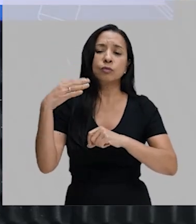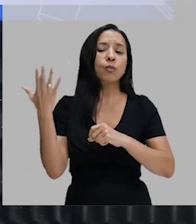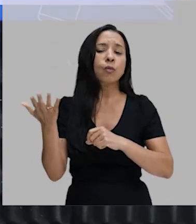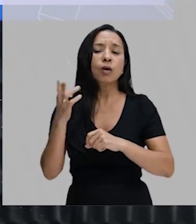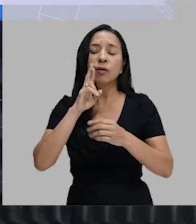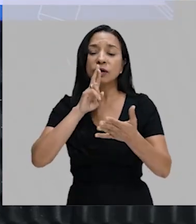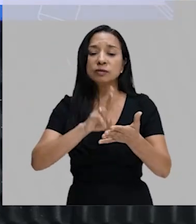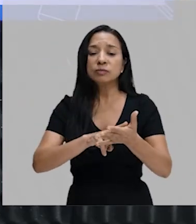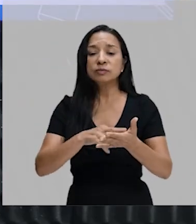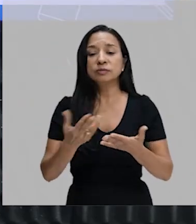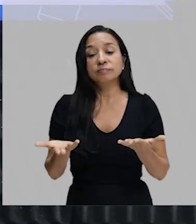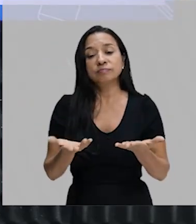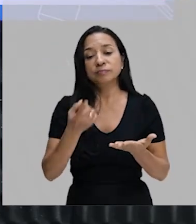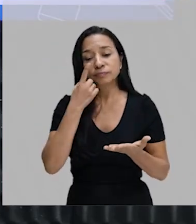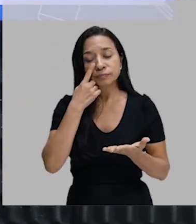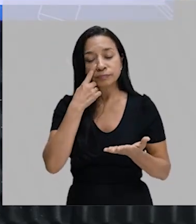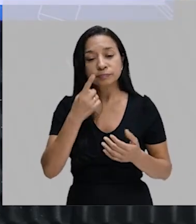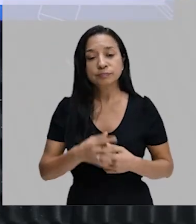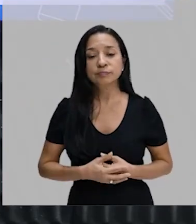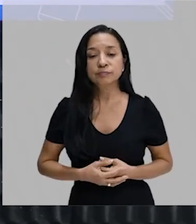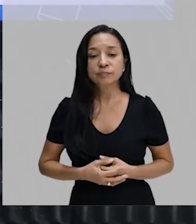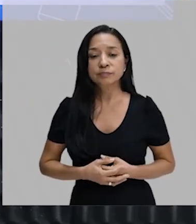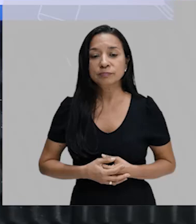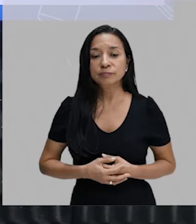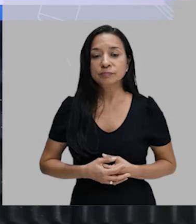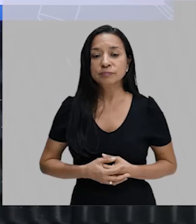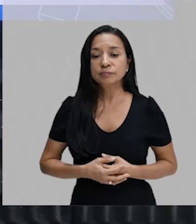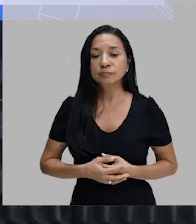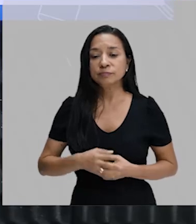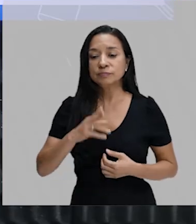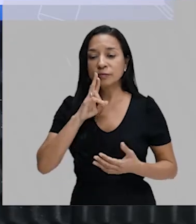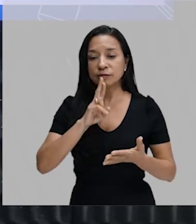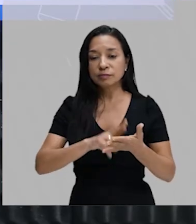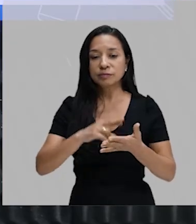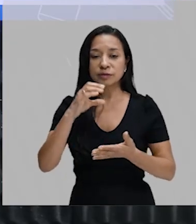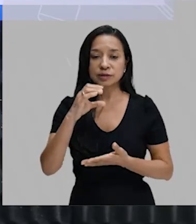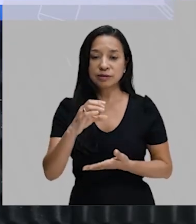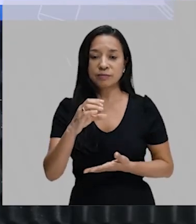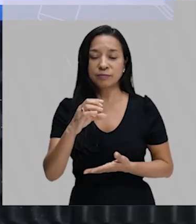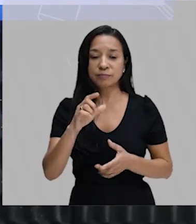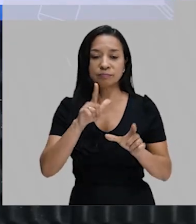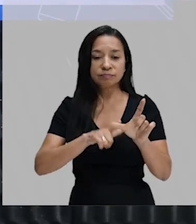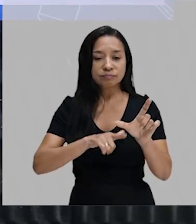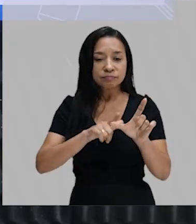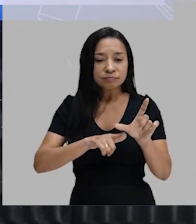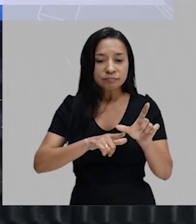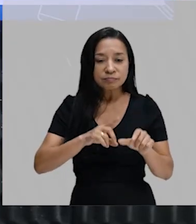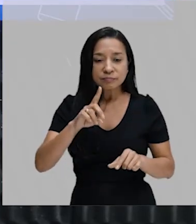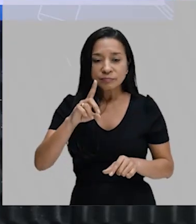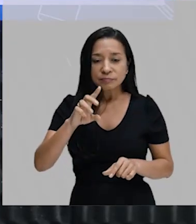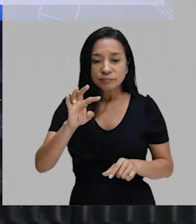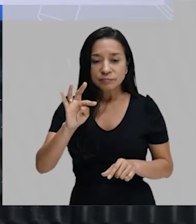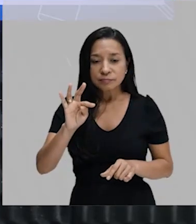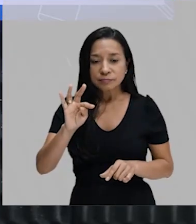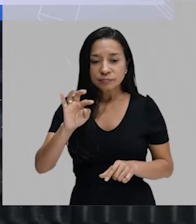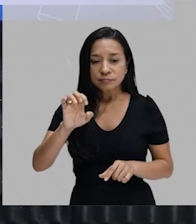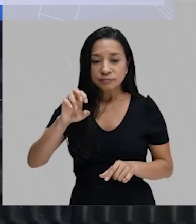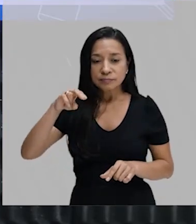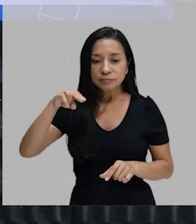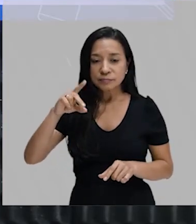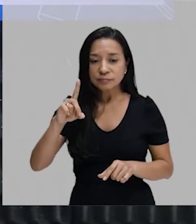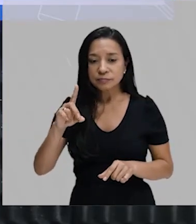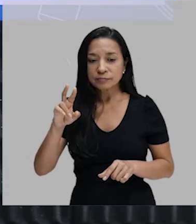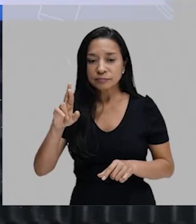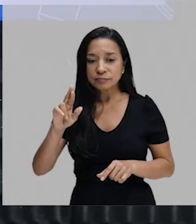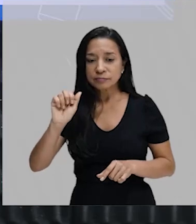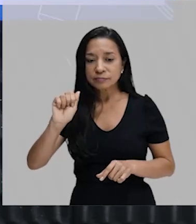resposta? Vamos conferir. Resposta C. Qual é a resposta C? Tendrá lugar